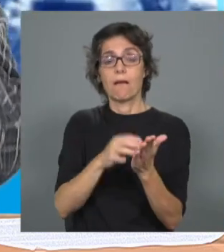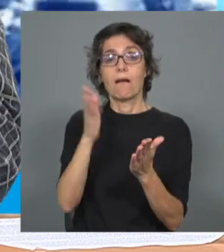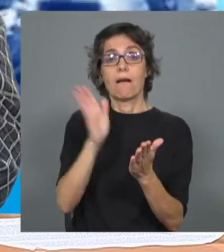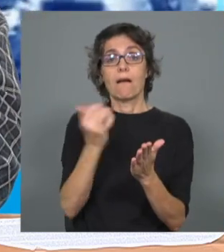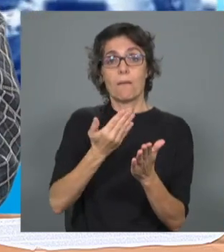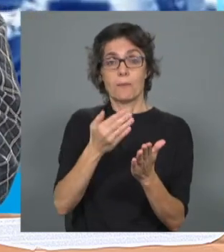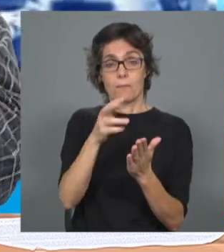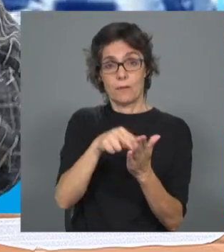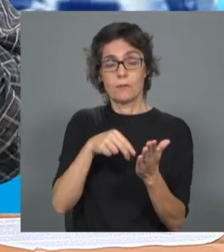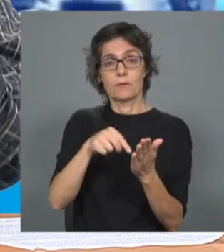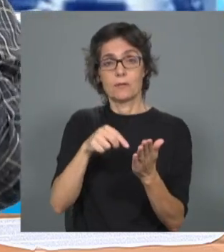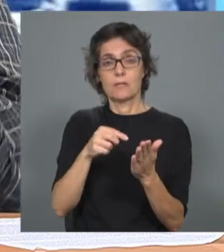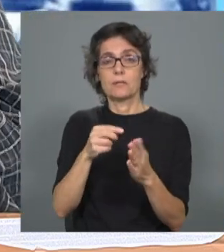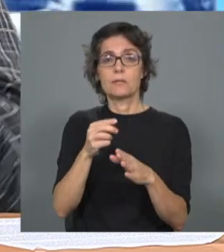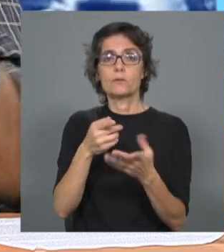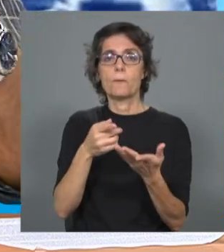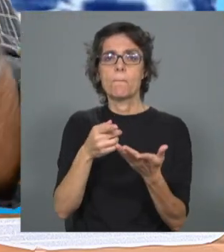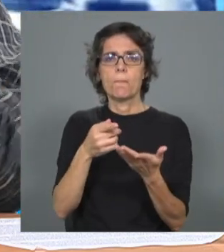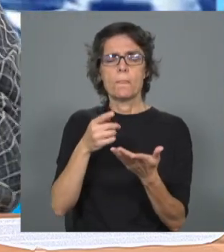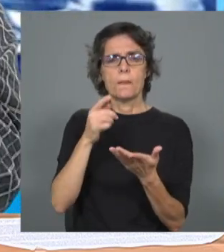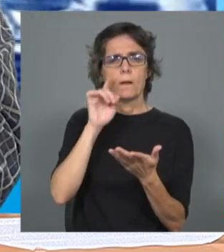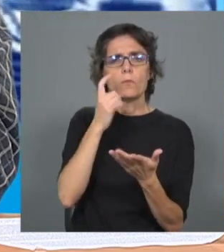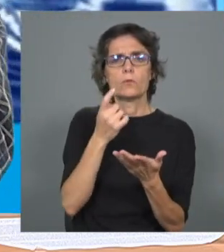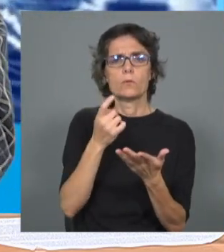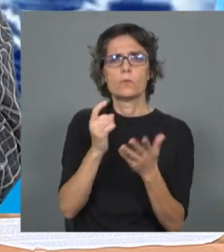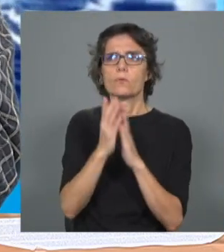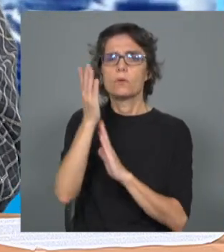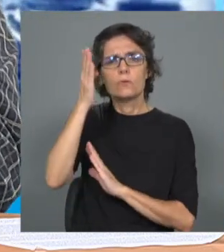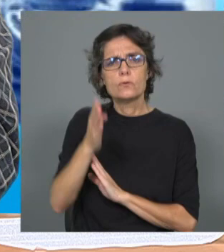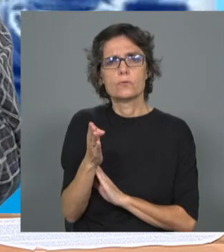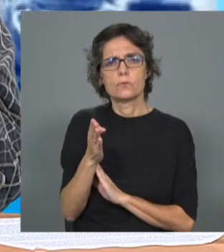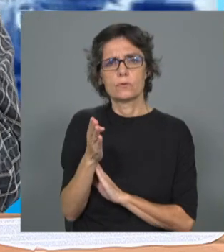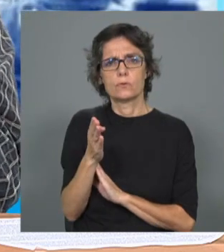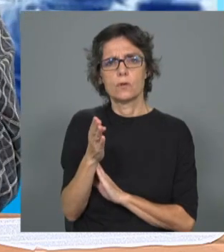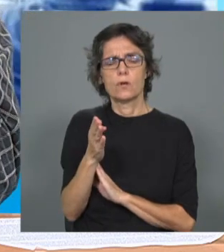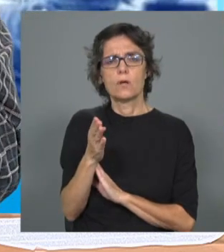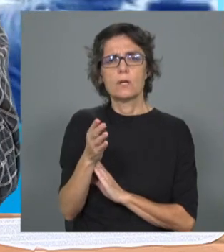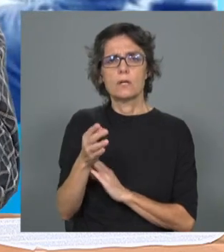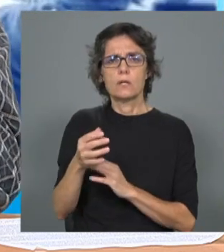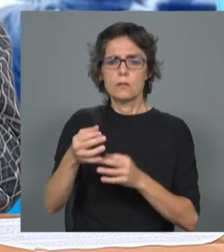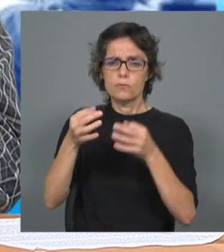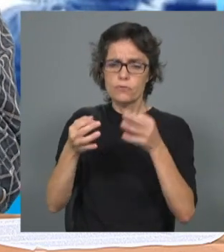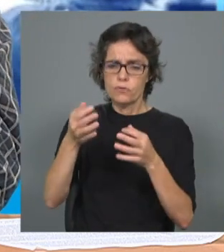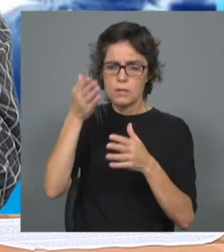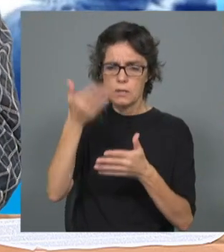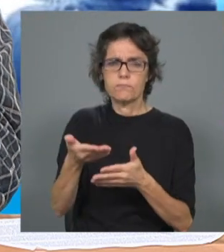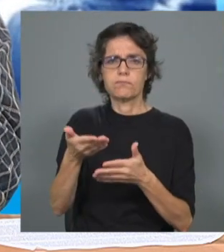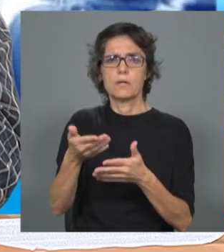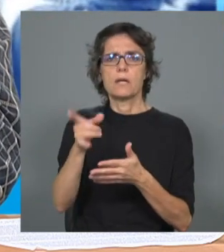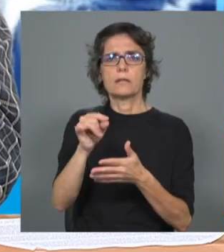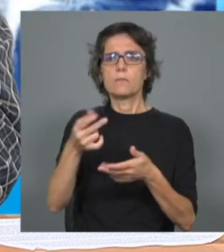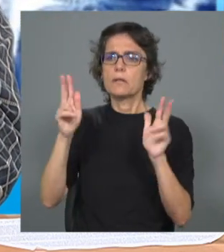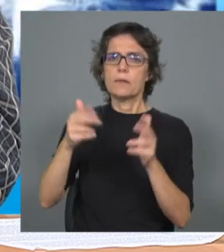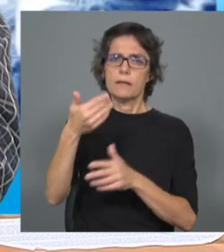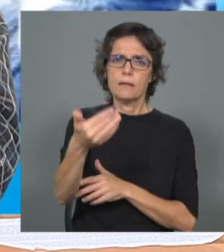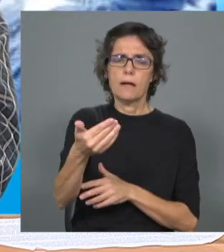acessão de pessoas, de encontrar um Deus que é justo, um Deus que garante a justiça e a liberdade e a verdade para todos, nós encontramos